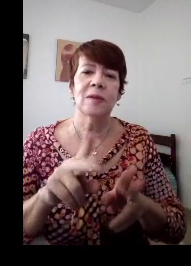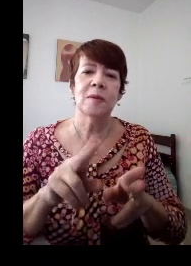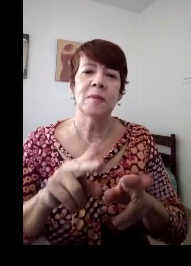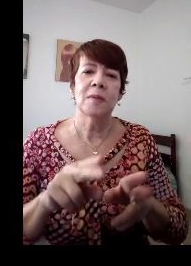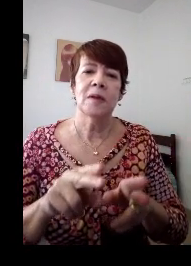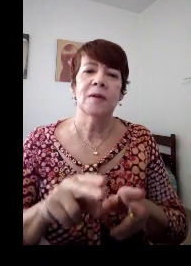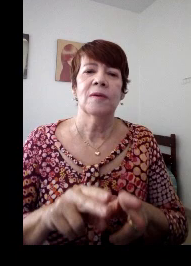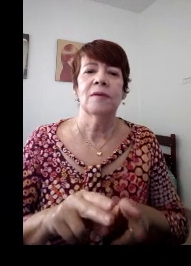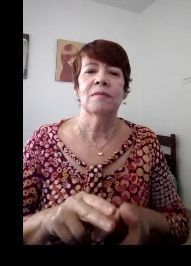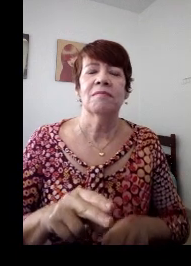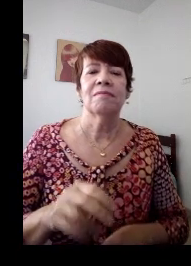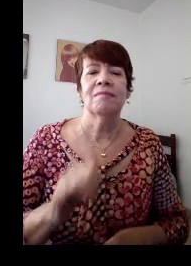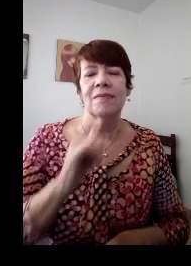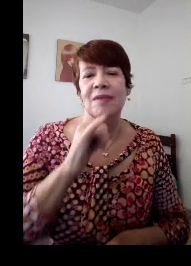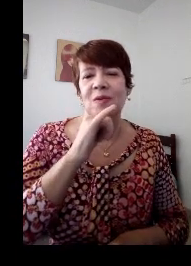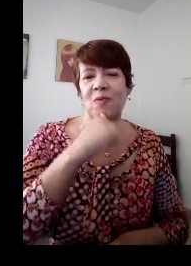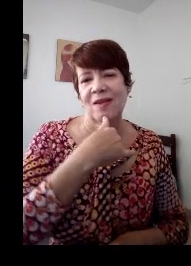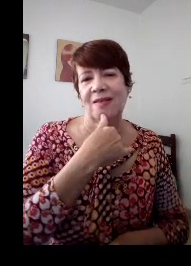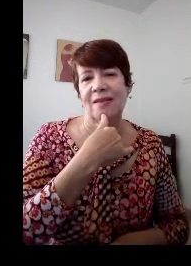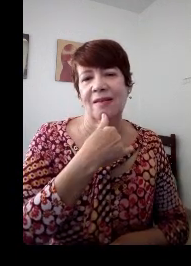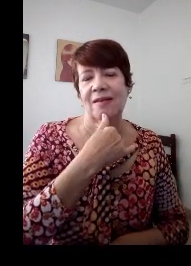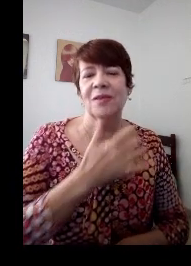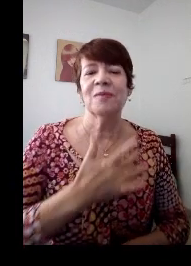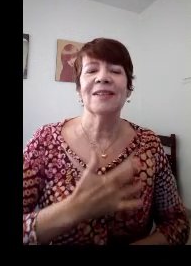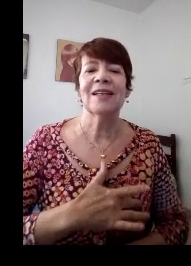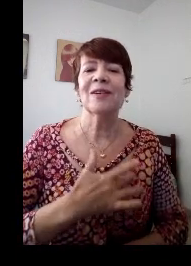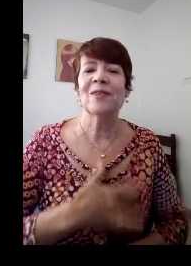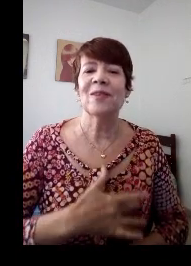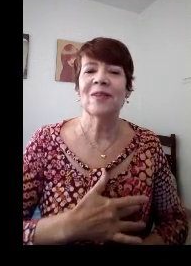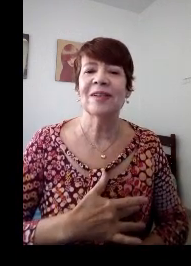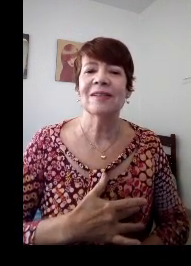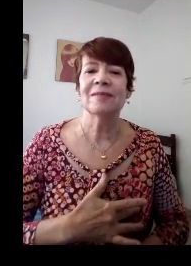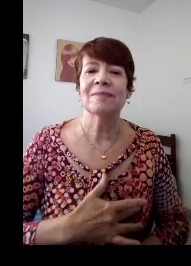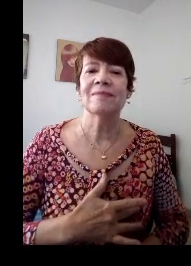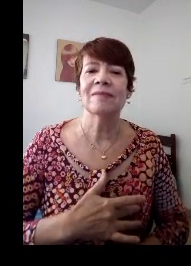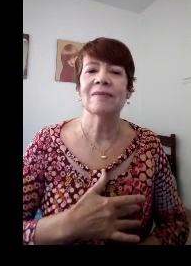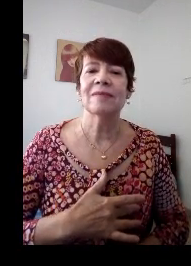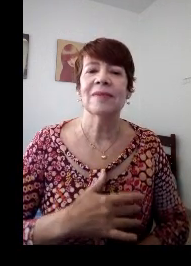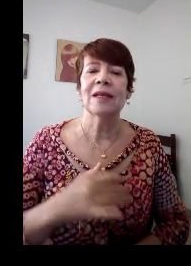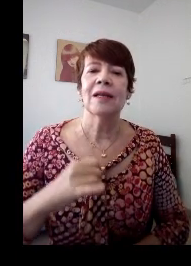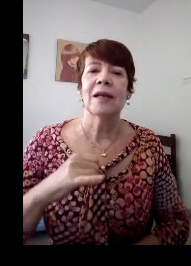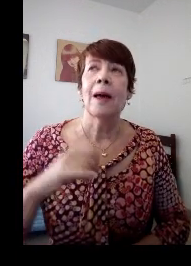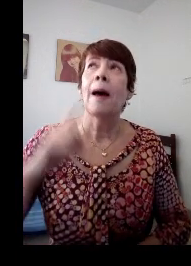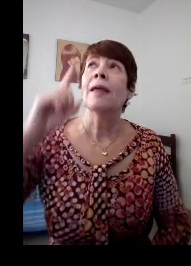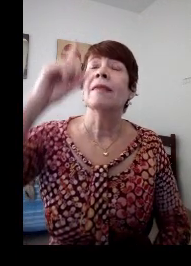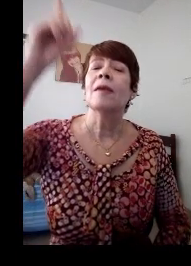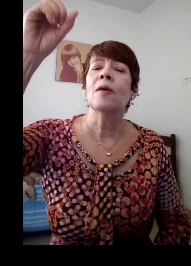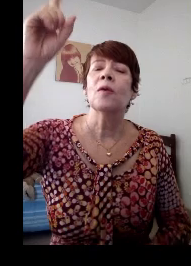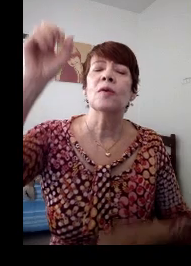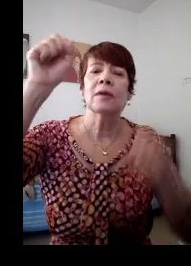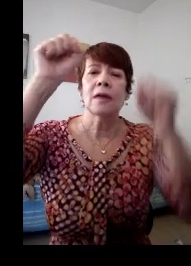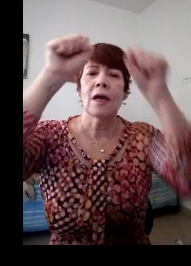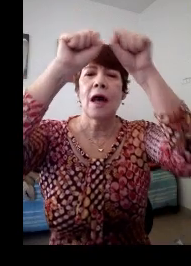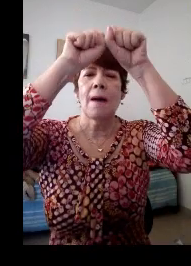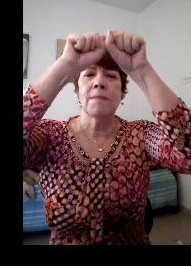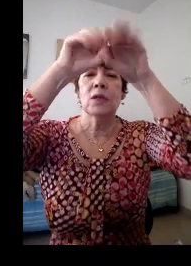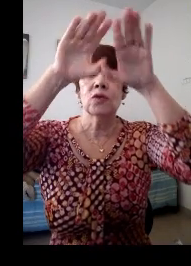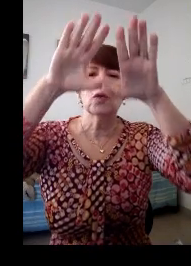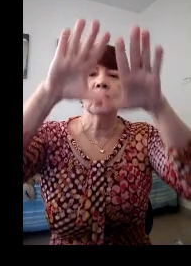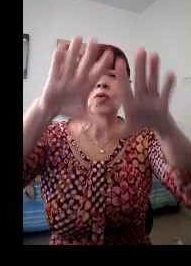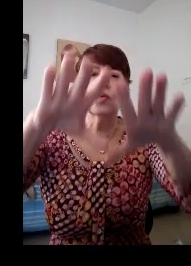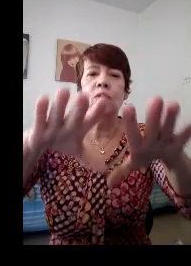no Egito e só que ele foi muito abençoado. Apesar de ter